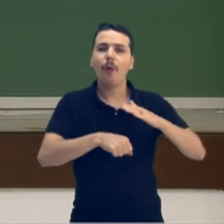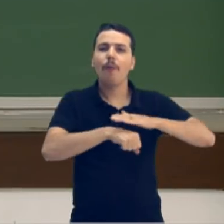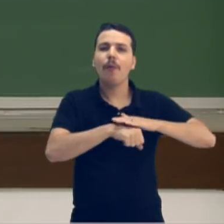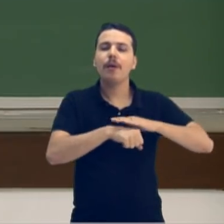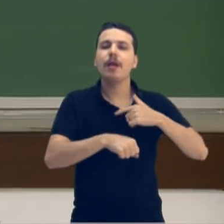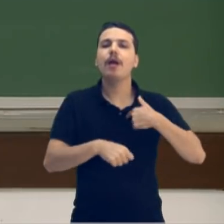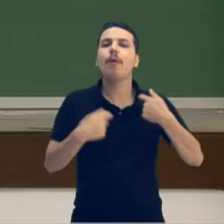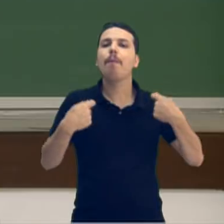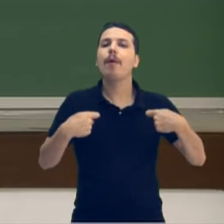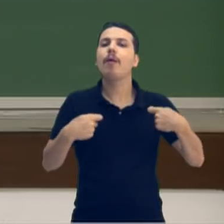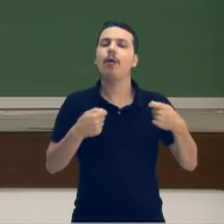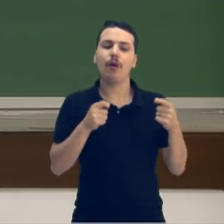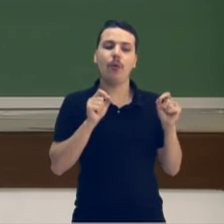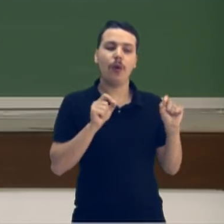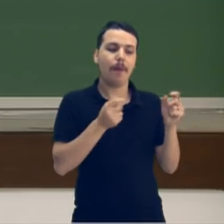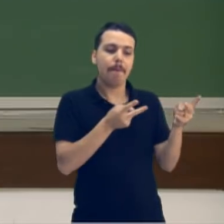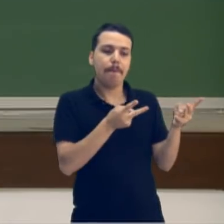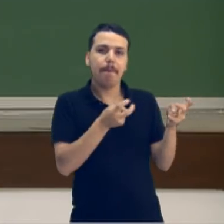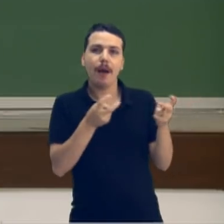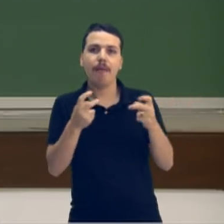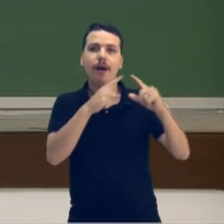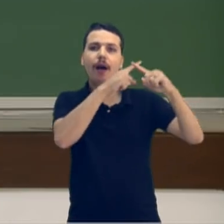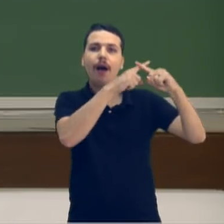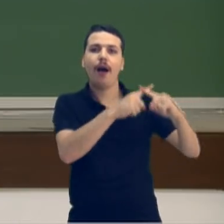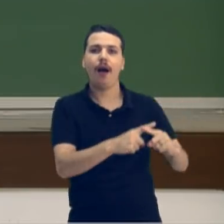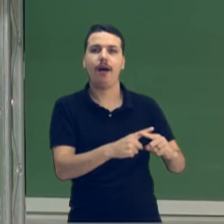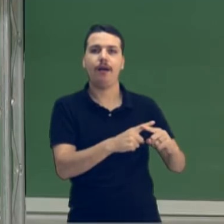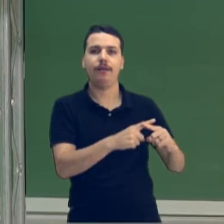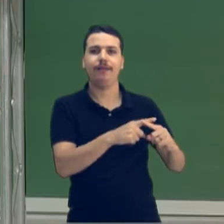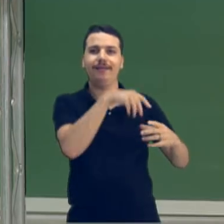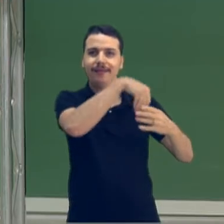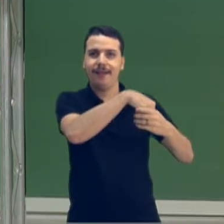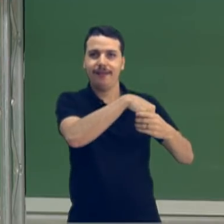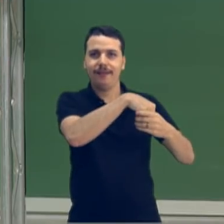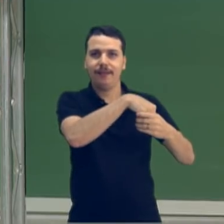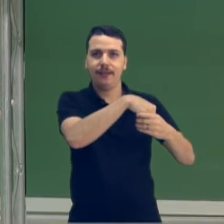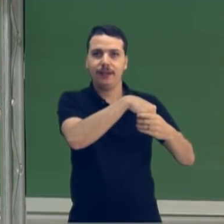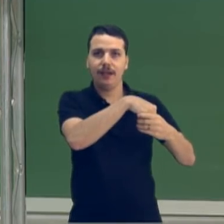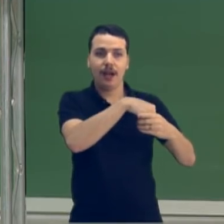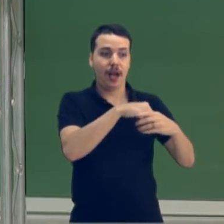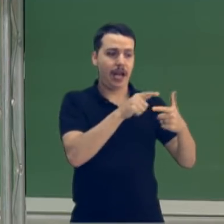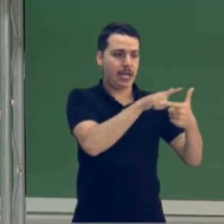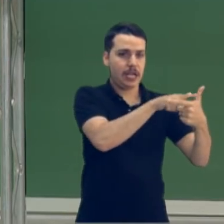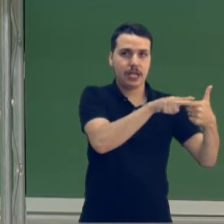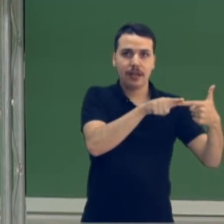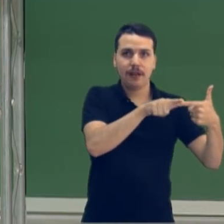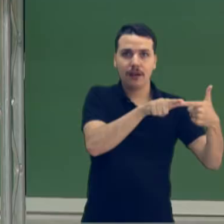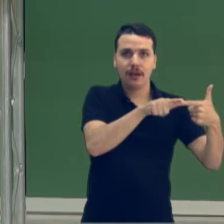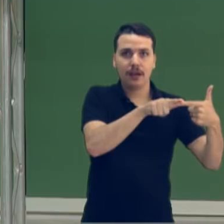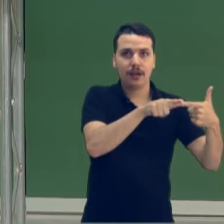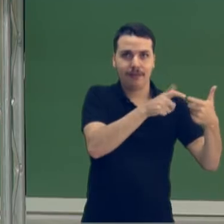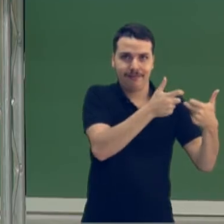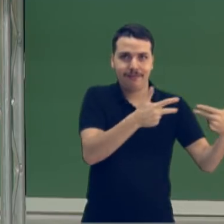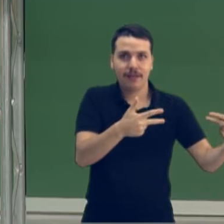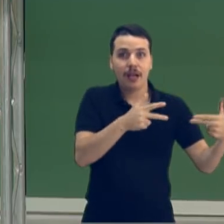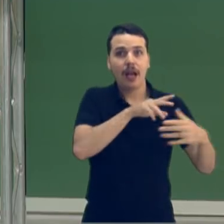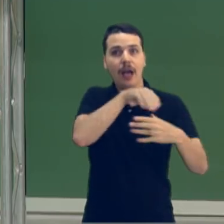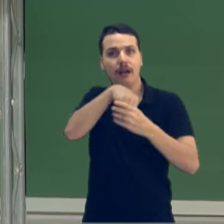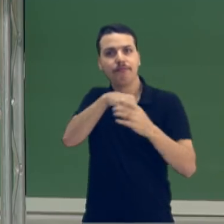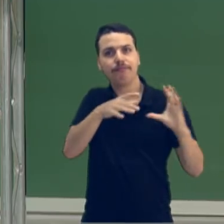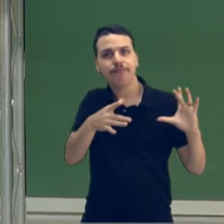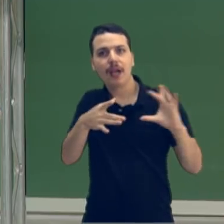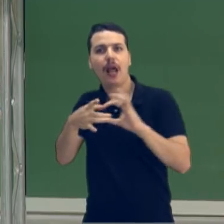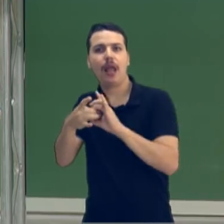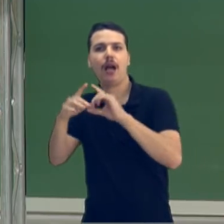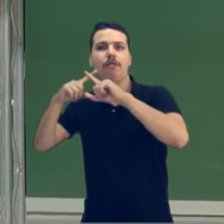eu preciso estar percebendo a tabuada. Ela está intimamente, a divisibilidade está intimamente ligada à tabuada,